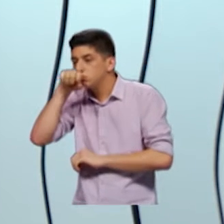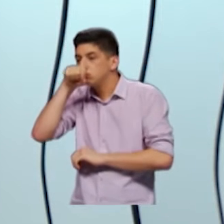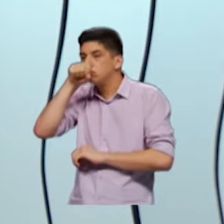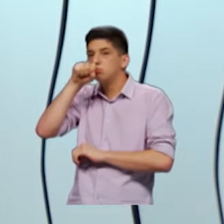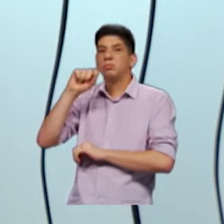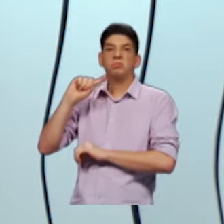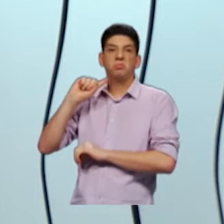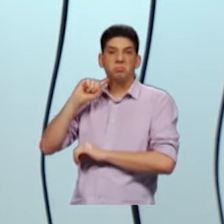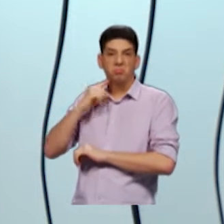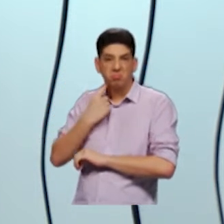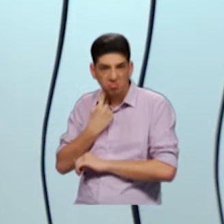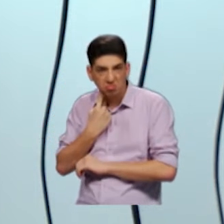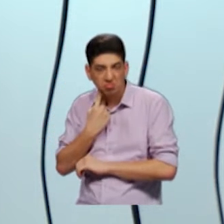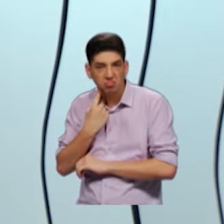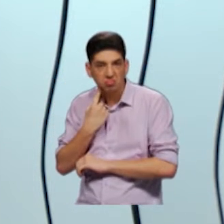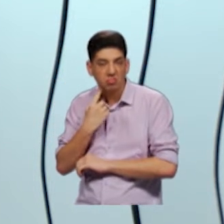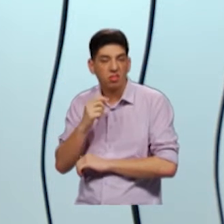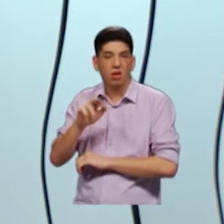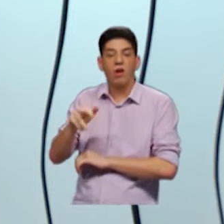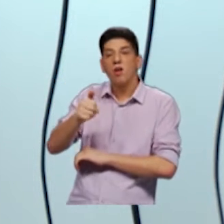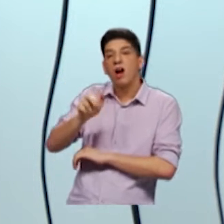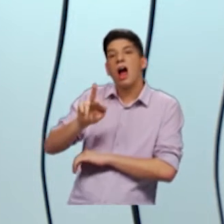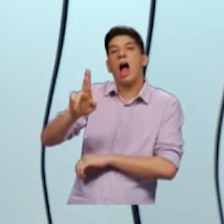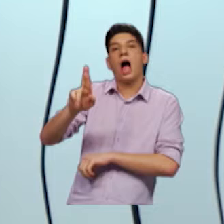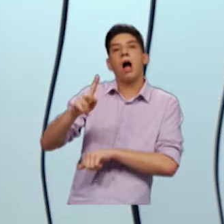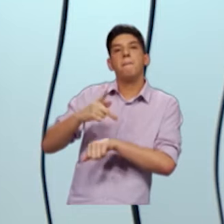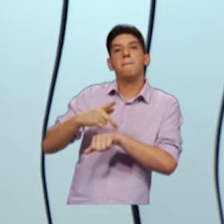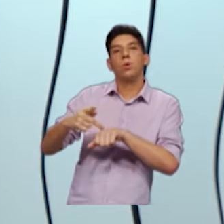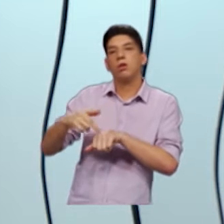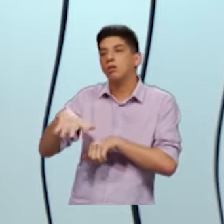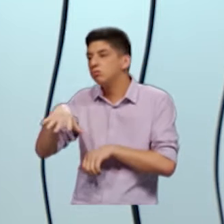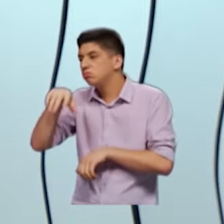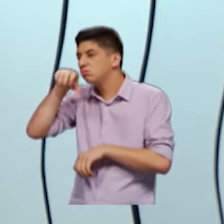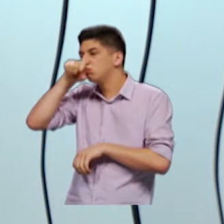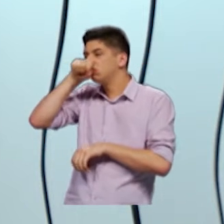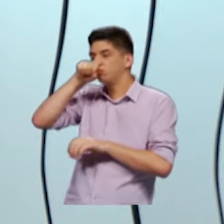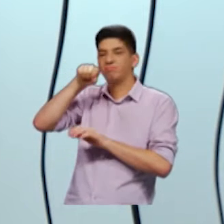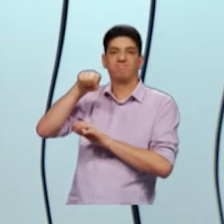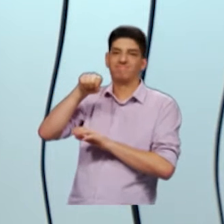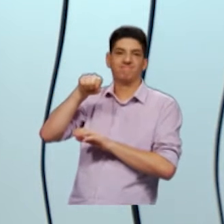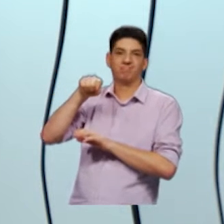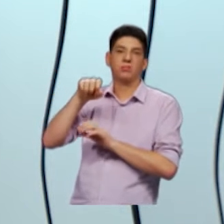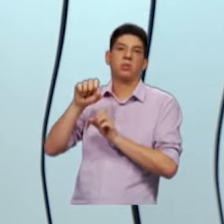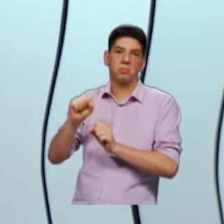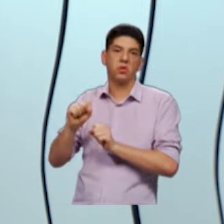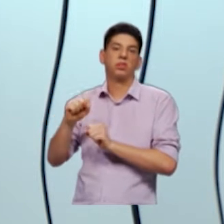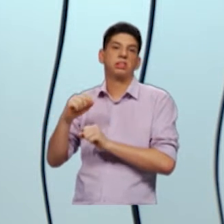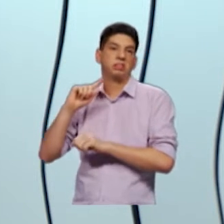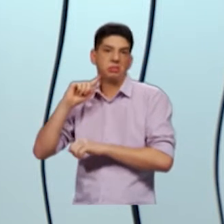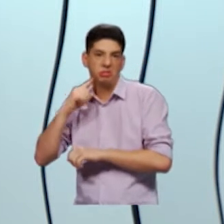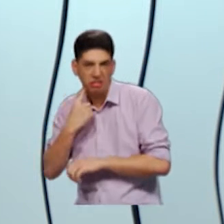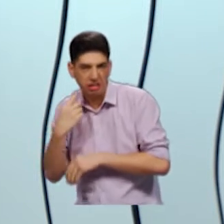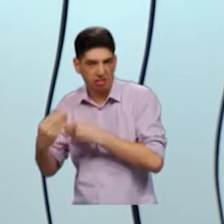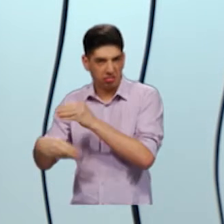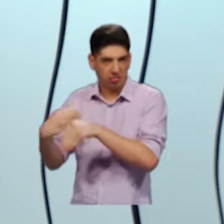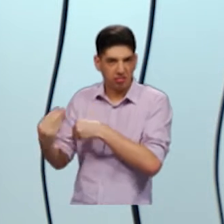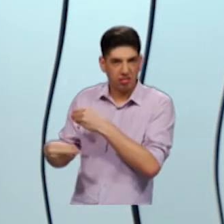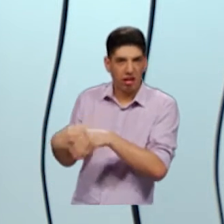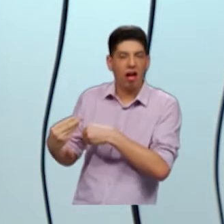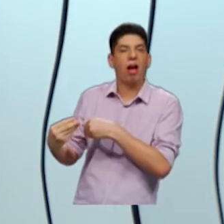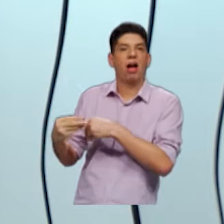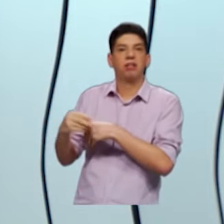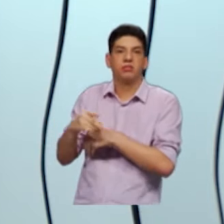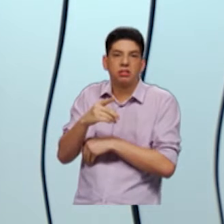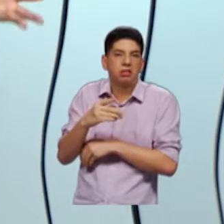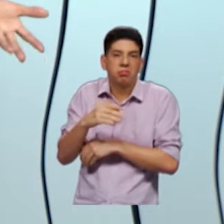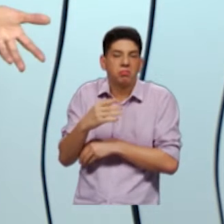ar tão puro. Ou seja, nesse ar pode ter impurezas, elas podem ter micro-organismos que você às